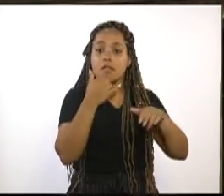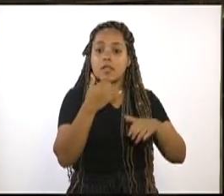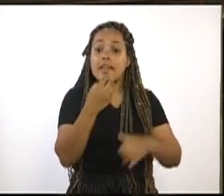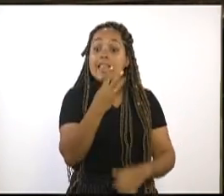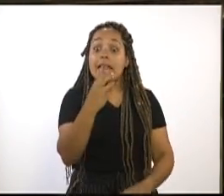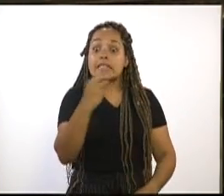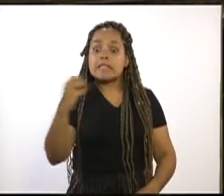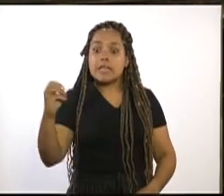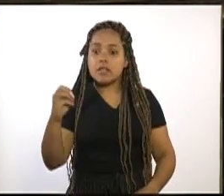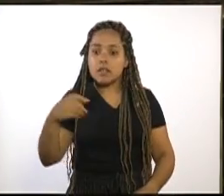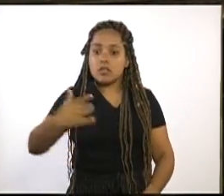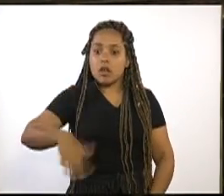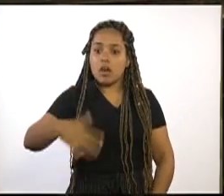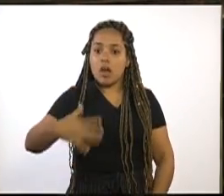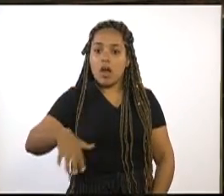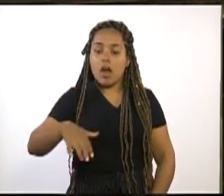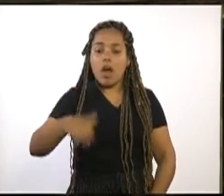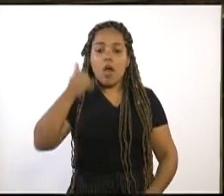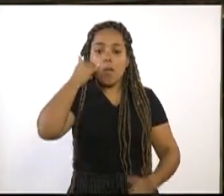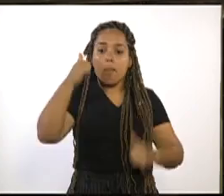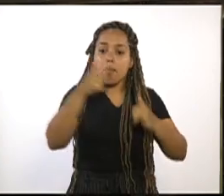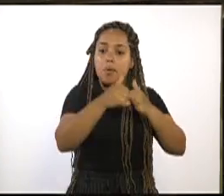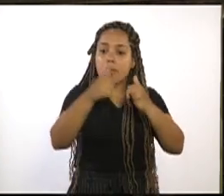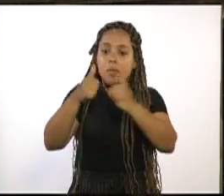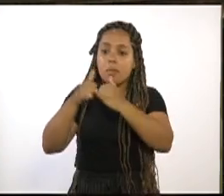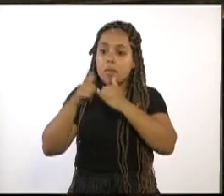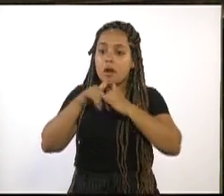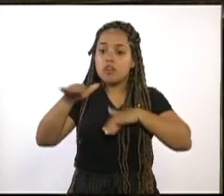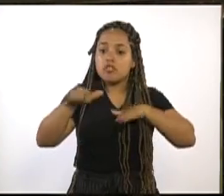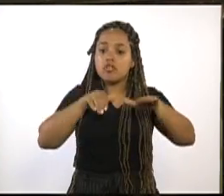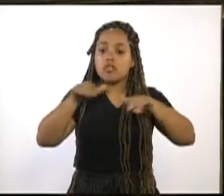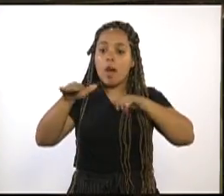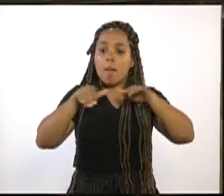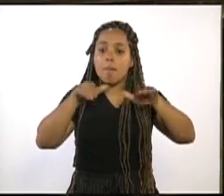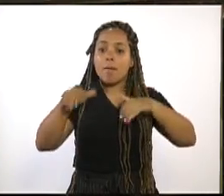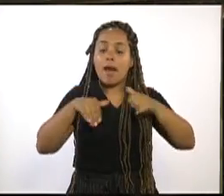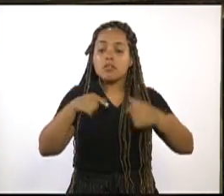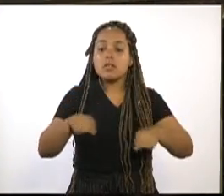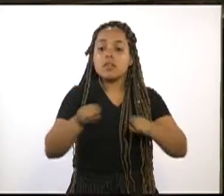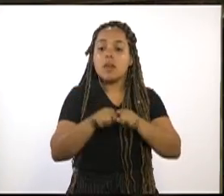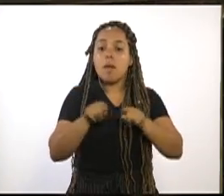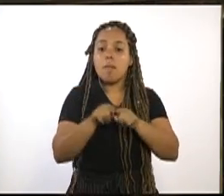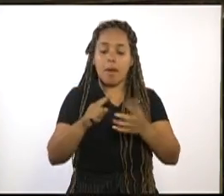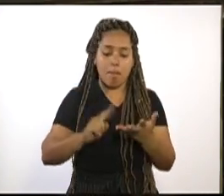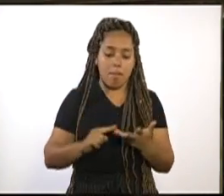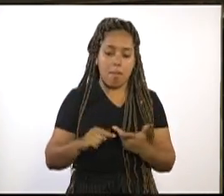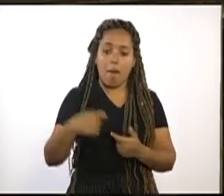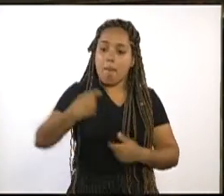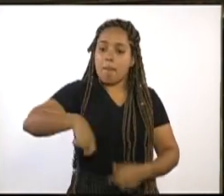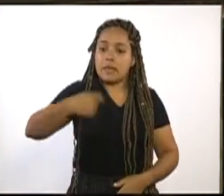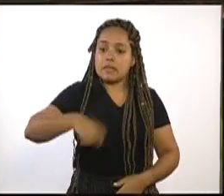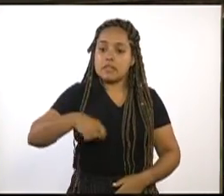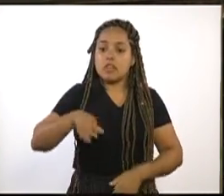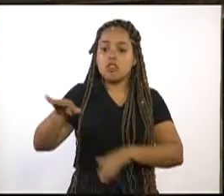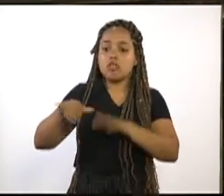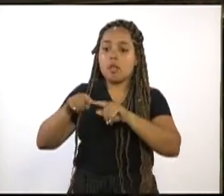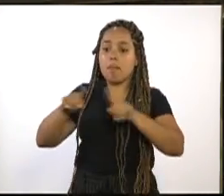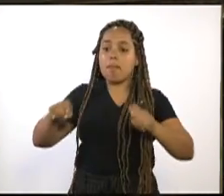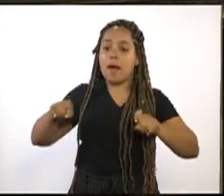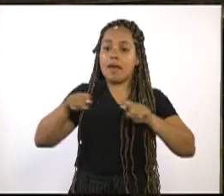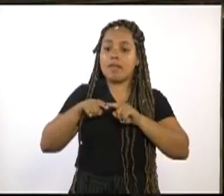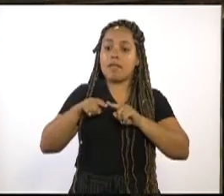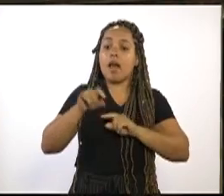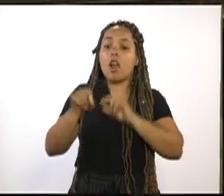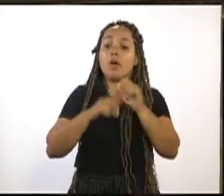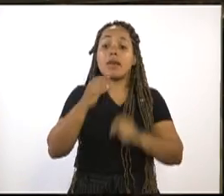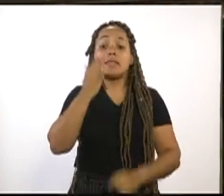chamadas. Fora as que não conseguiram ser feitas, deputada Renata Souza, sem contar as demandas que chegam aos nossos gabinetes, sabendo e